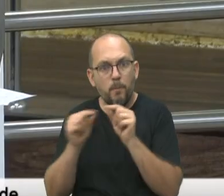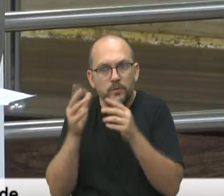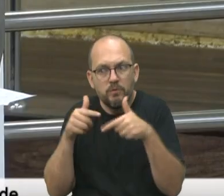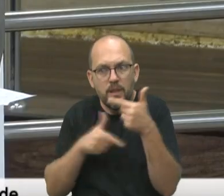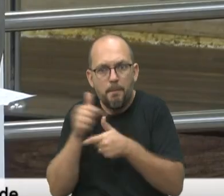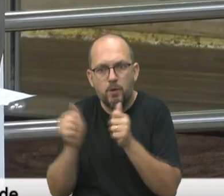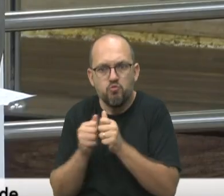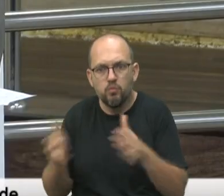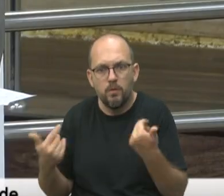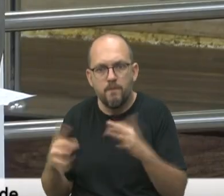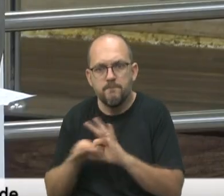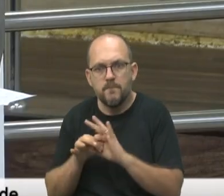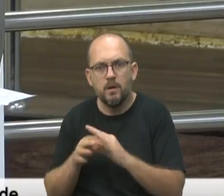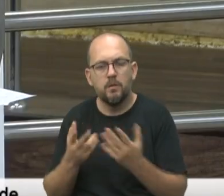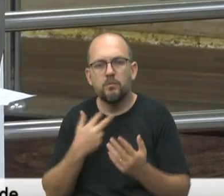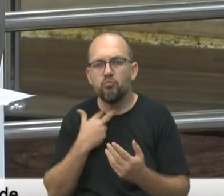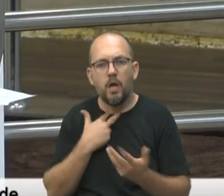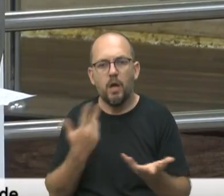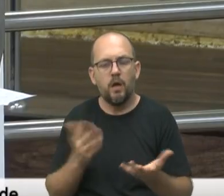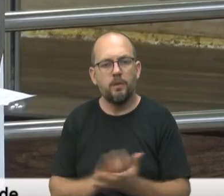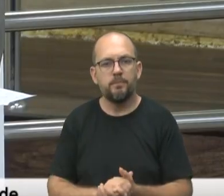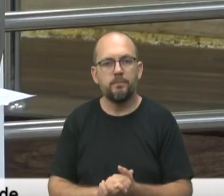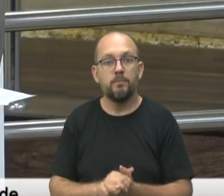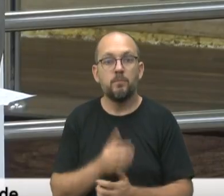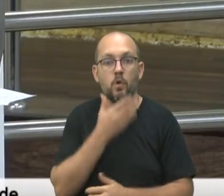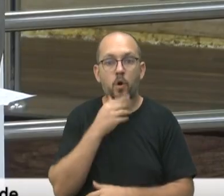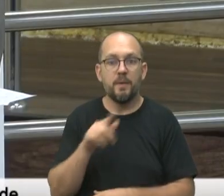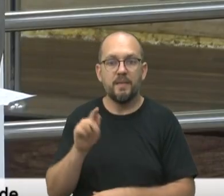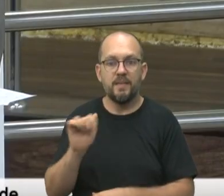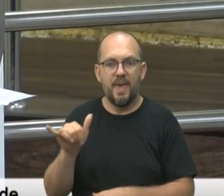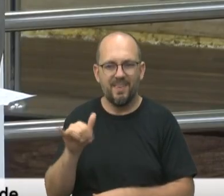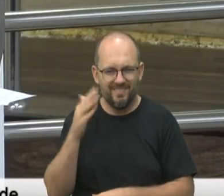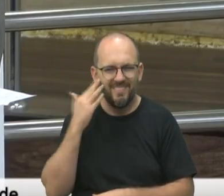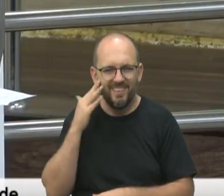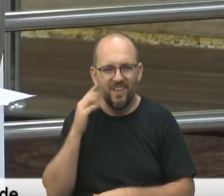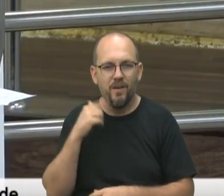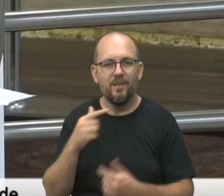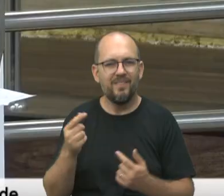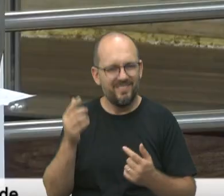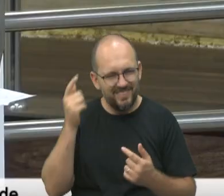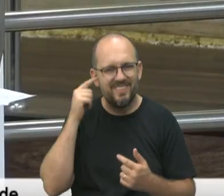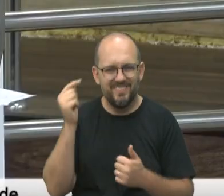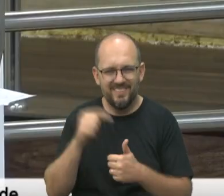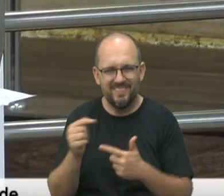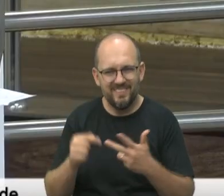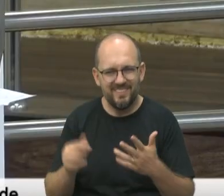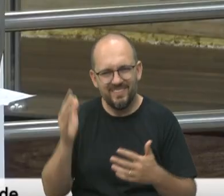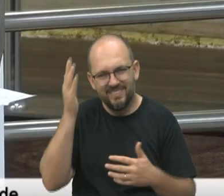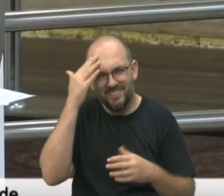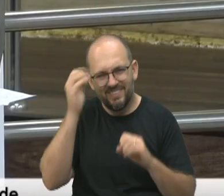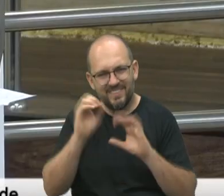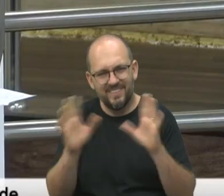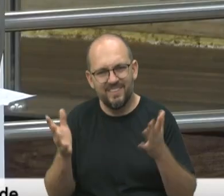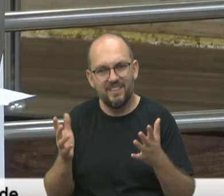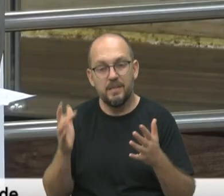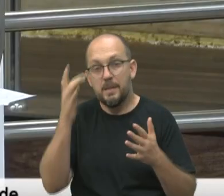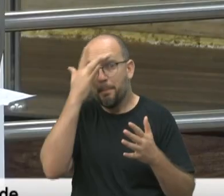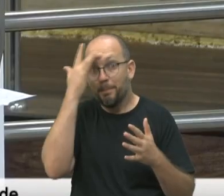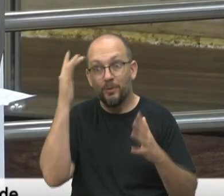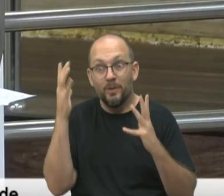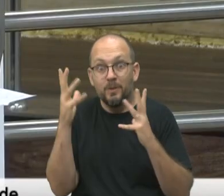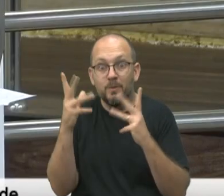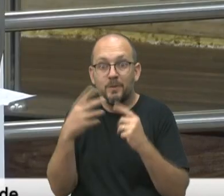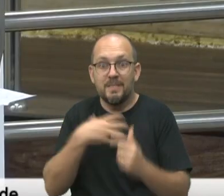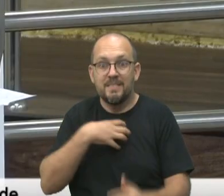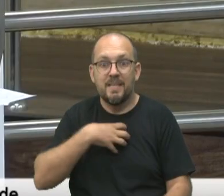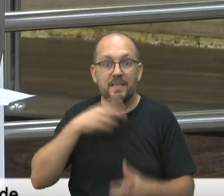junto. Não é possível que entre homens gays, vocês me entendem onde eu quero chegar? Significa que todas as pessoas sentem a vida